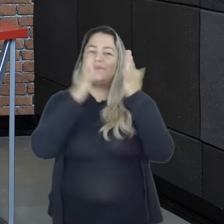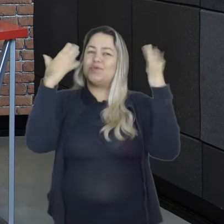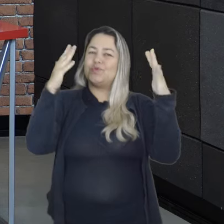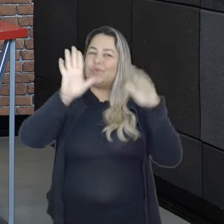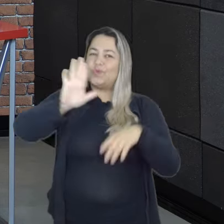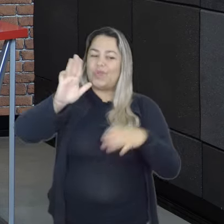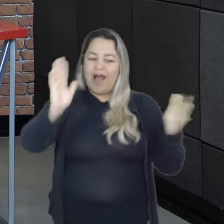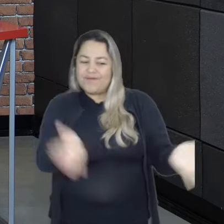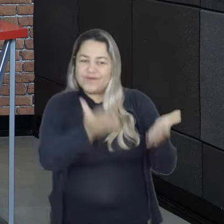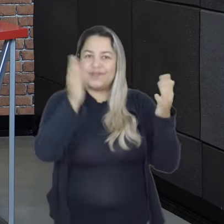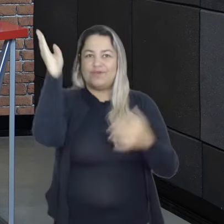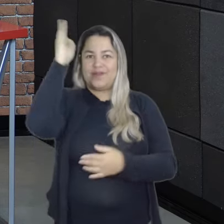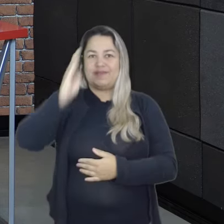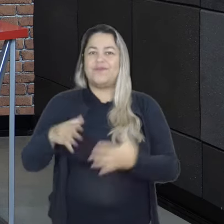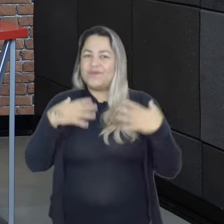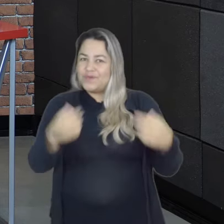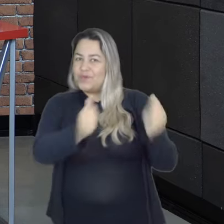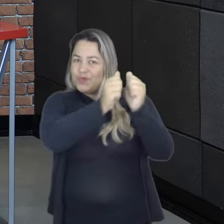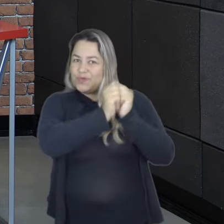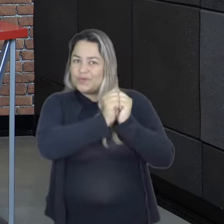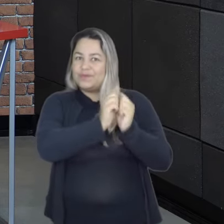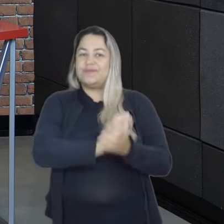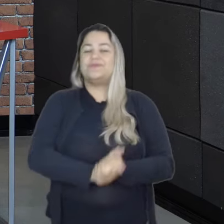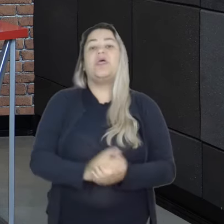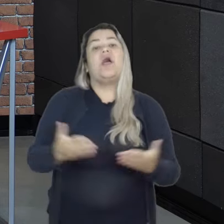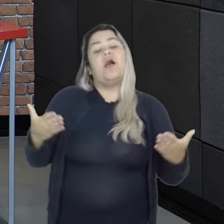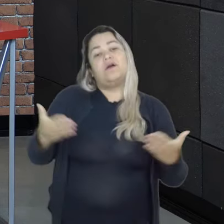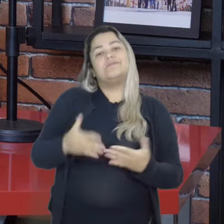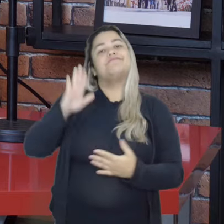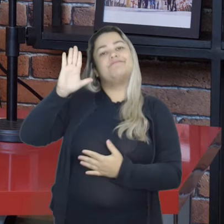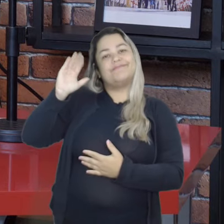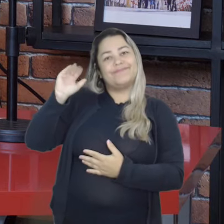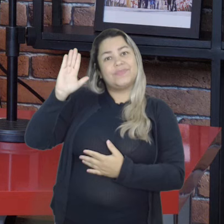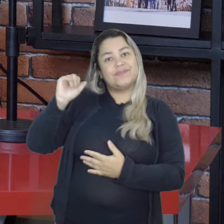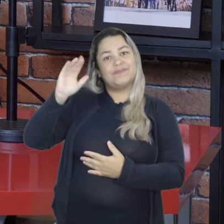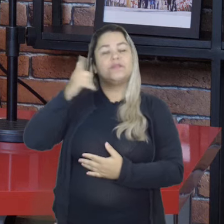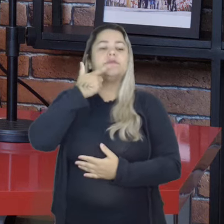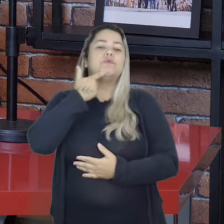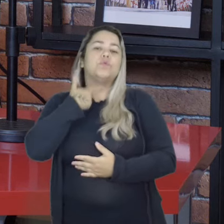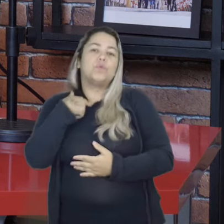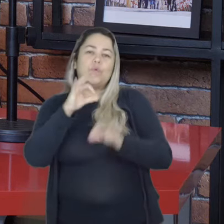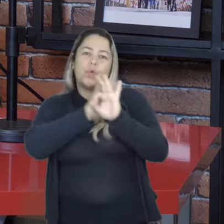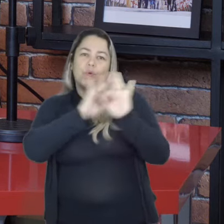"Parabéns, presidente Lula, avante Brasil." Vamos nessa, Elizabeth? Agora eu me despeço de